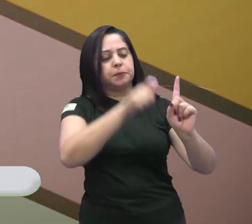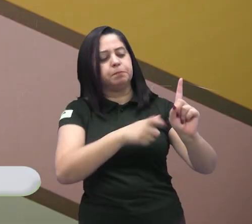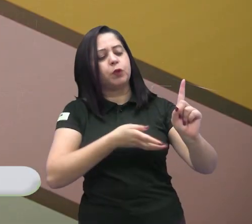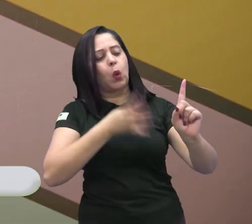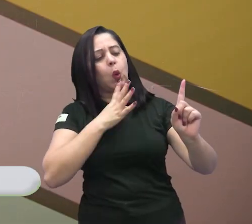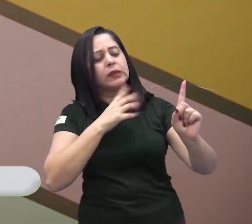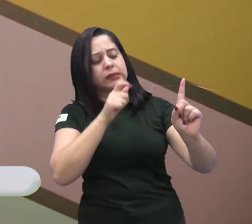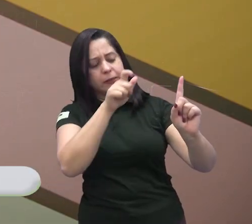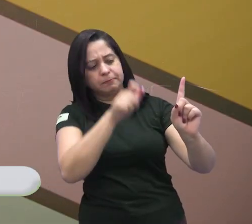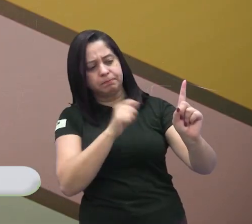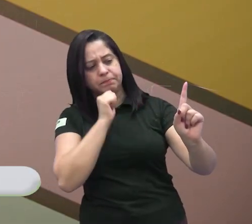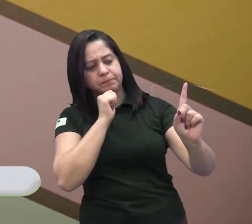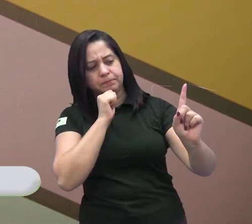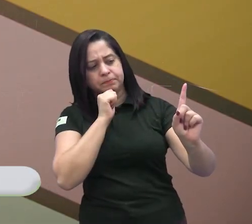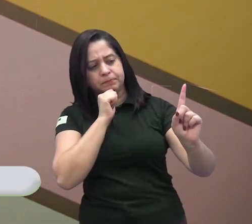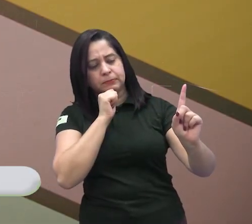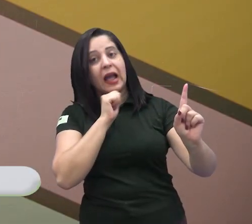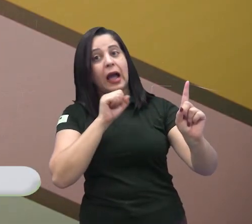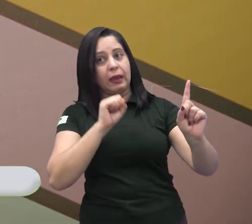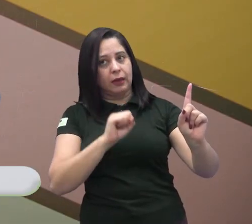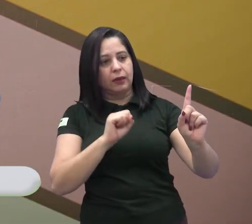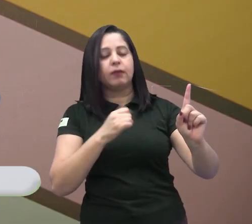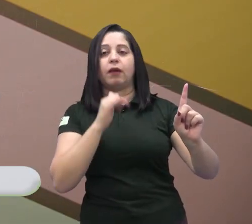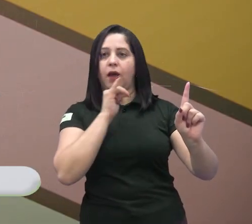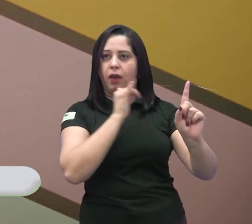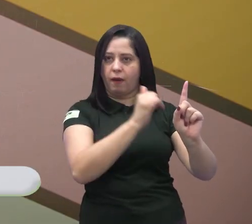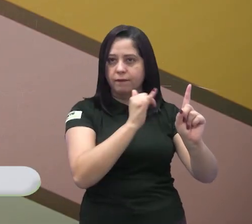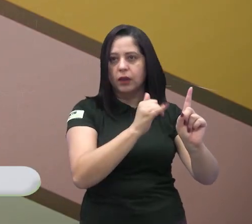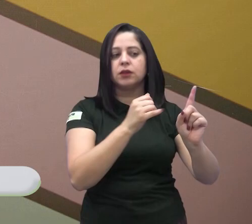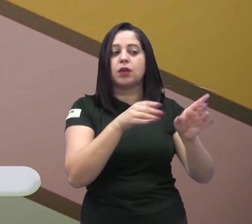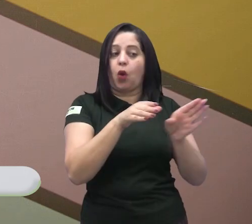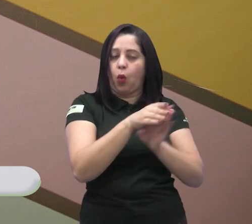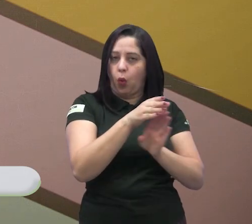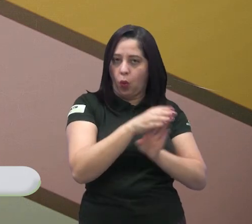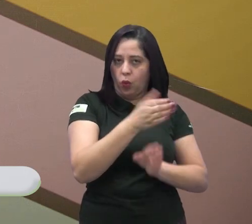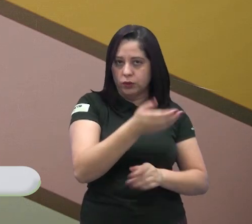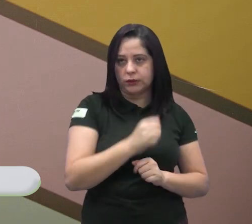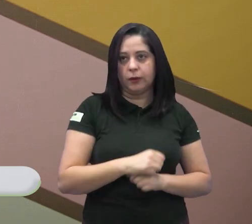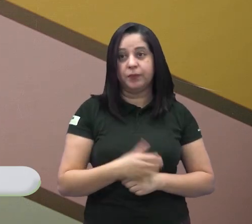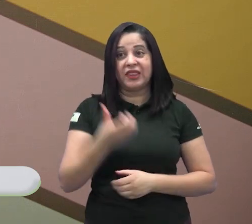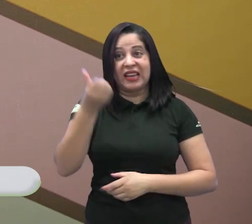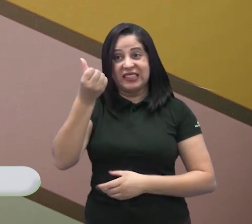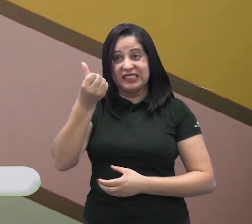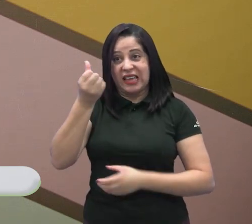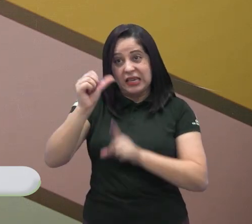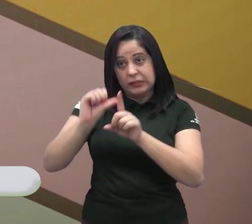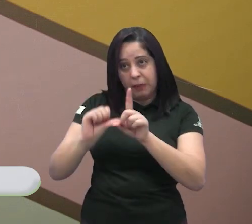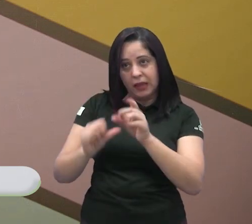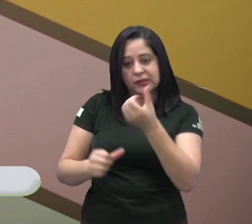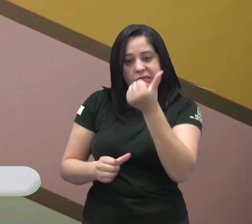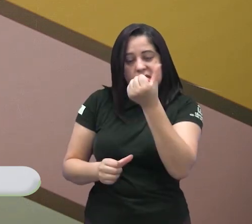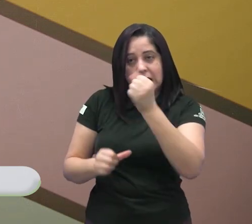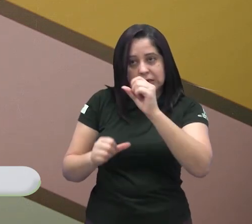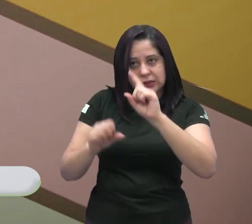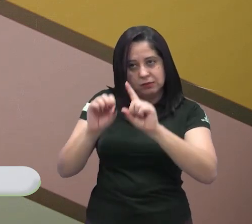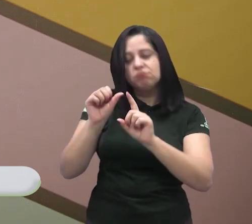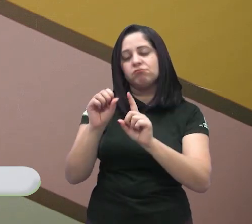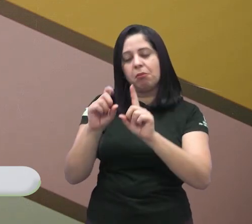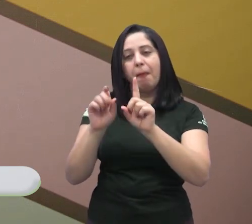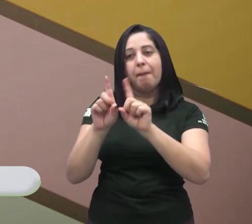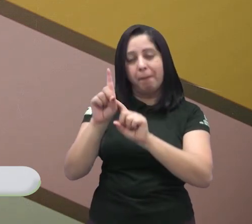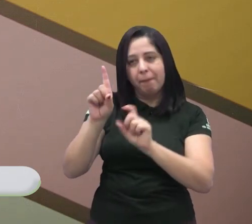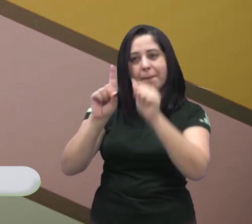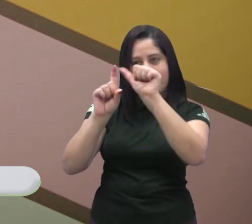daí determinar um tempo adequado de retorno, né? Então, basicamente é isso. Os 6 em 6 meses